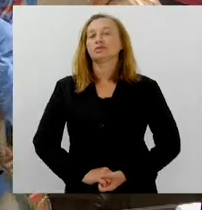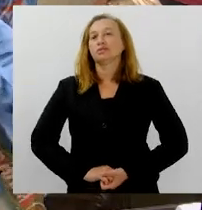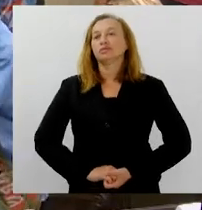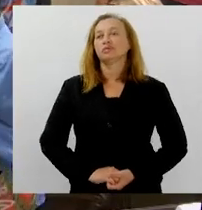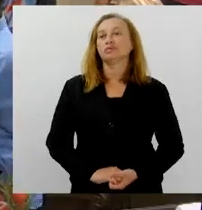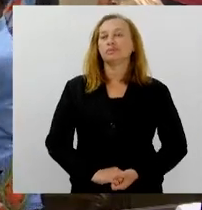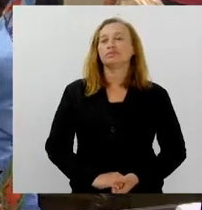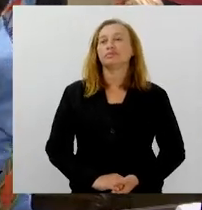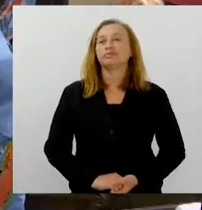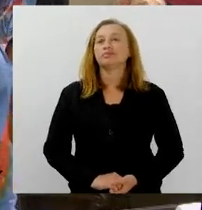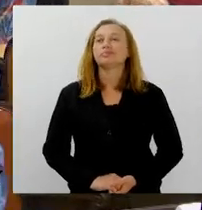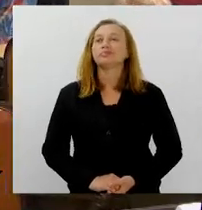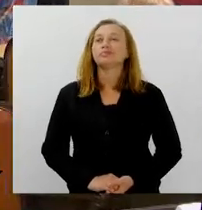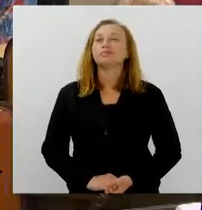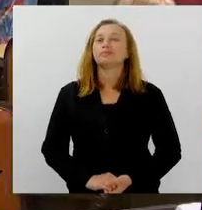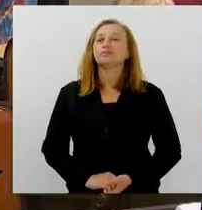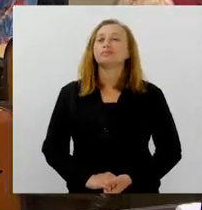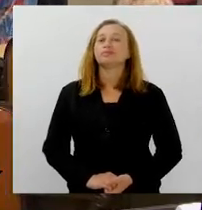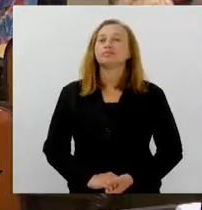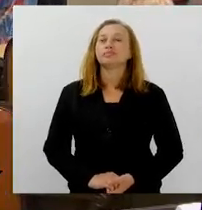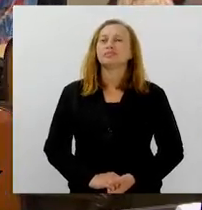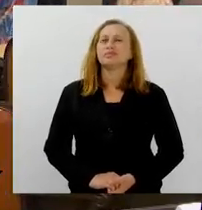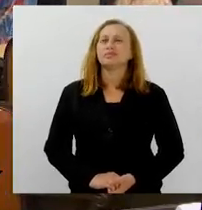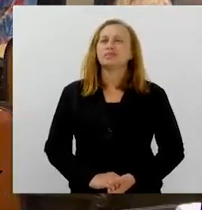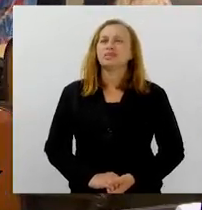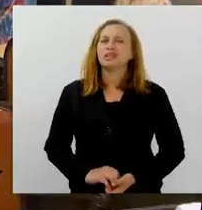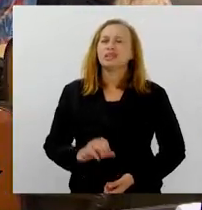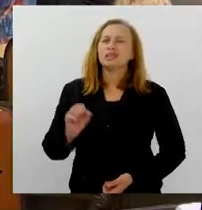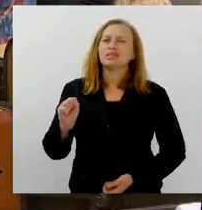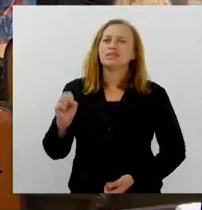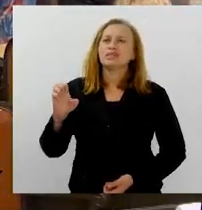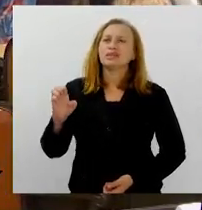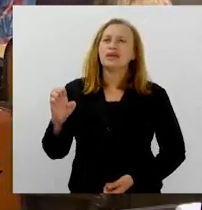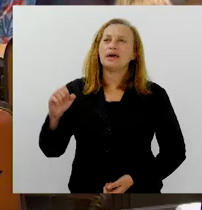Próximo agraciado, Senarte Dimensões.